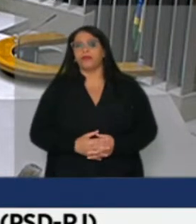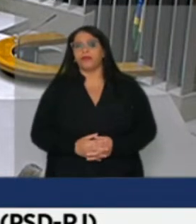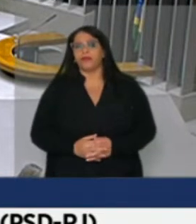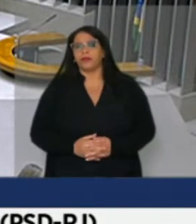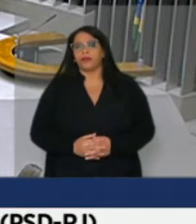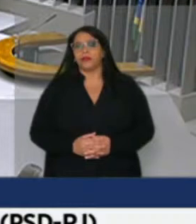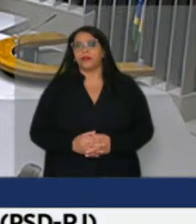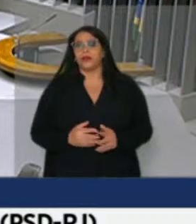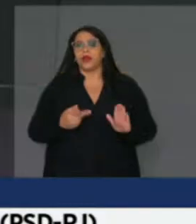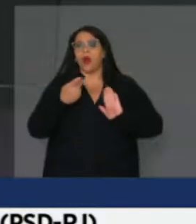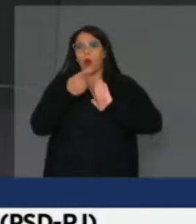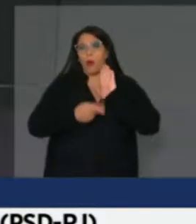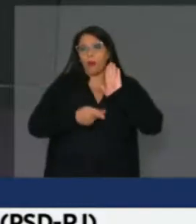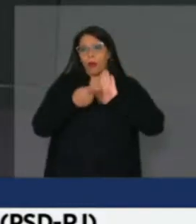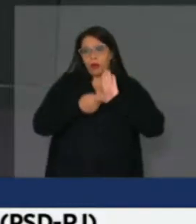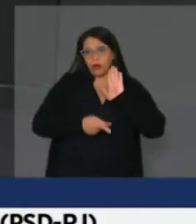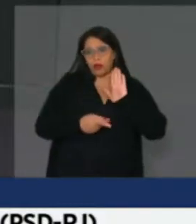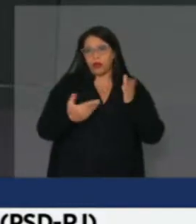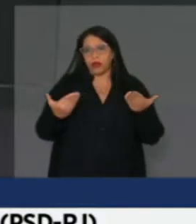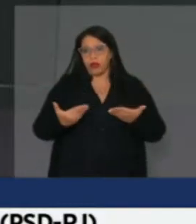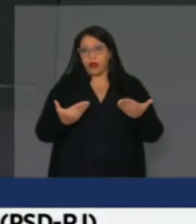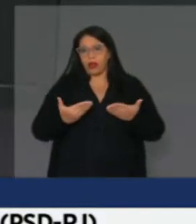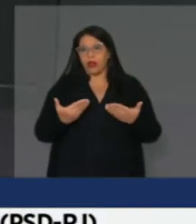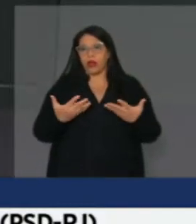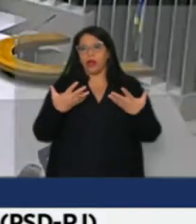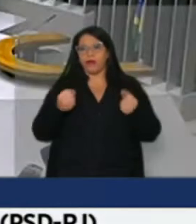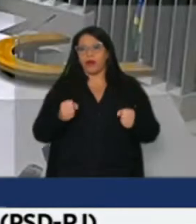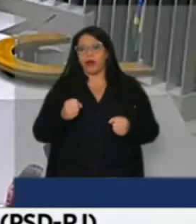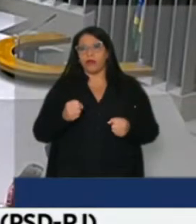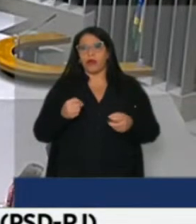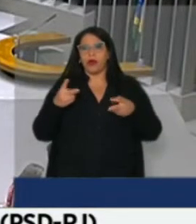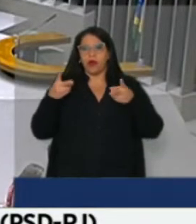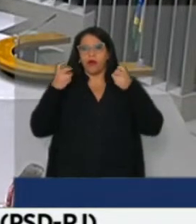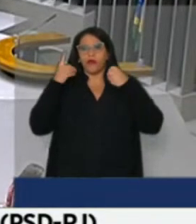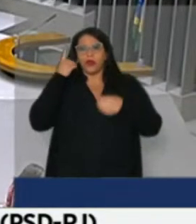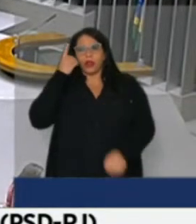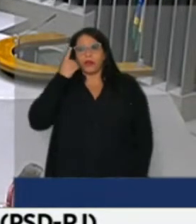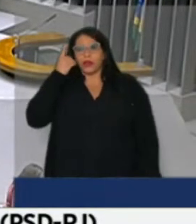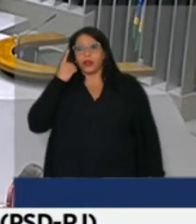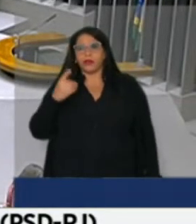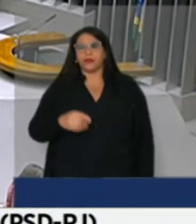nesse projeto de resolução. Vamos ouvir o deputado Arthur Lira, presidente da Câmara.